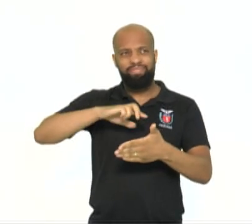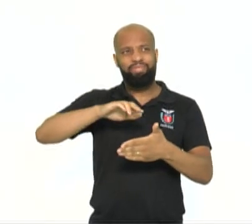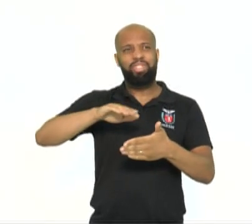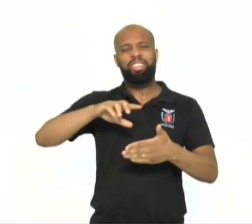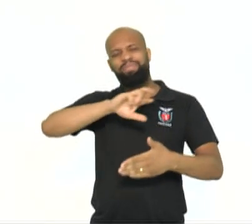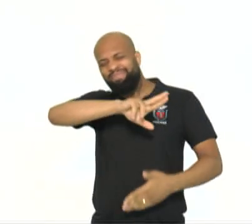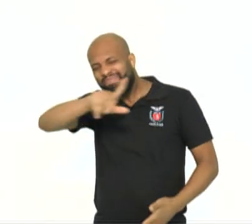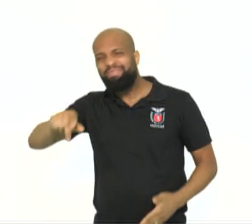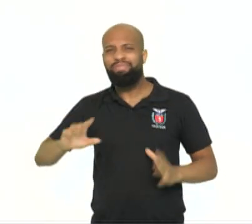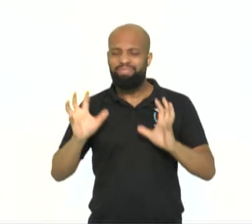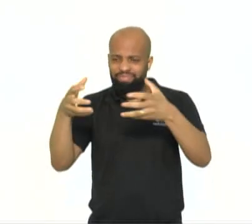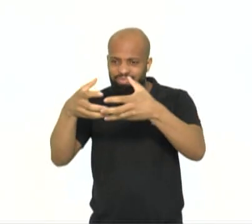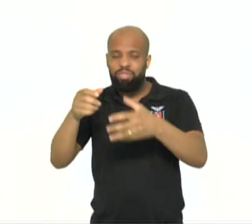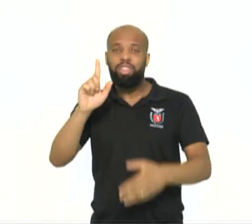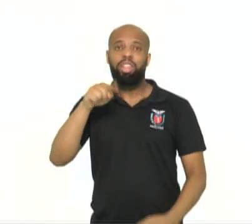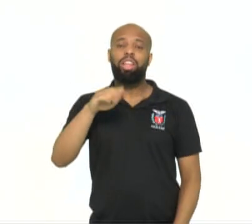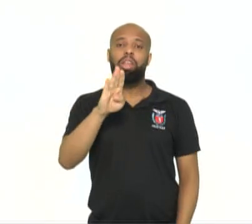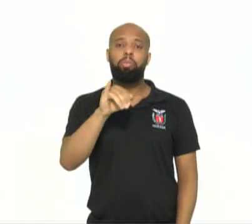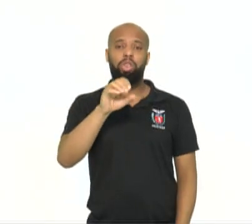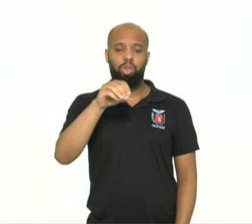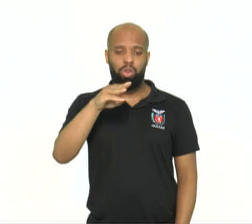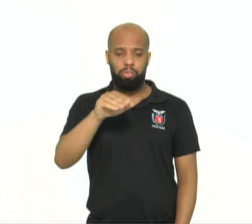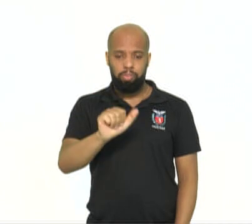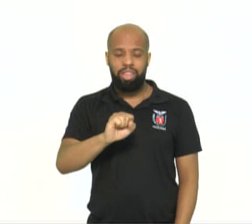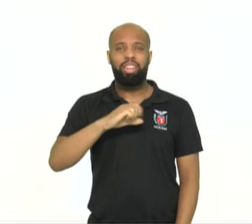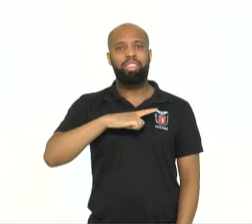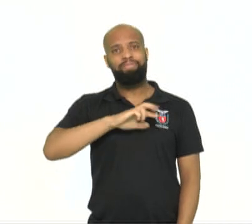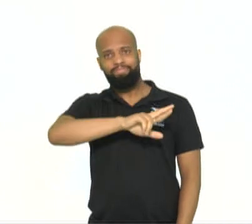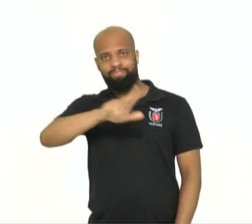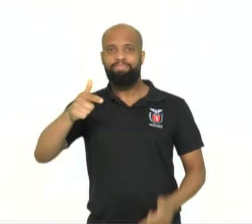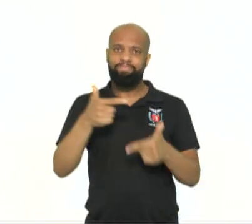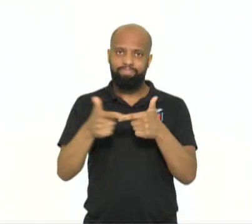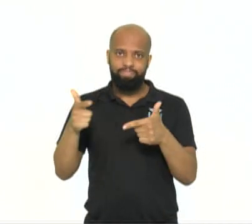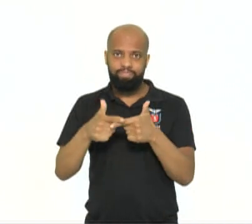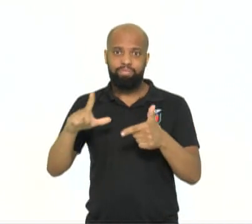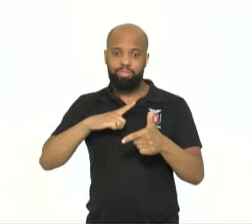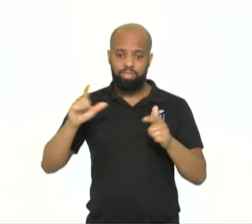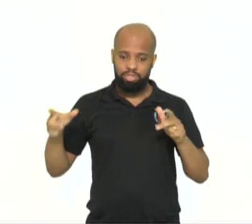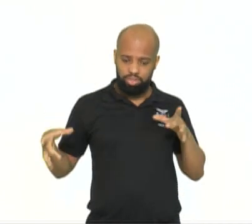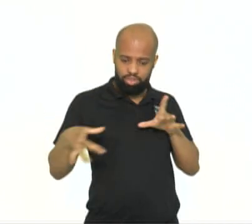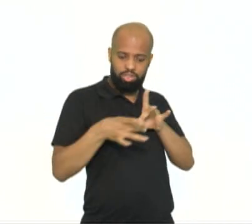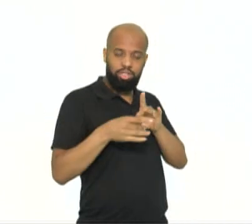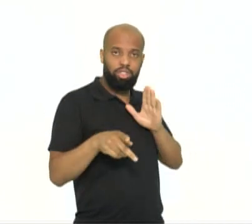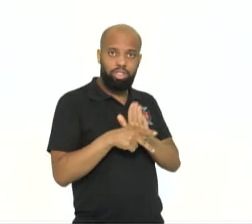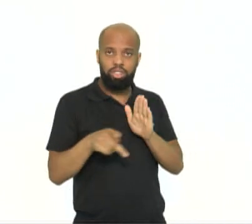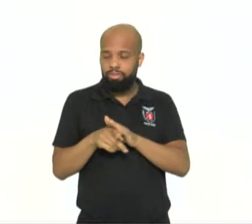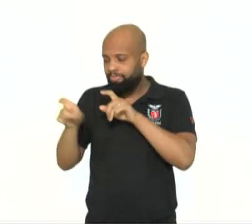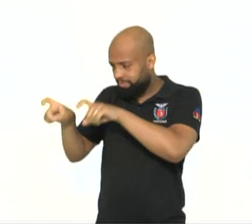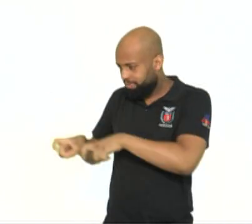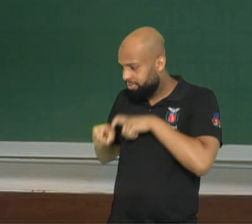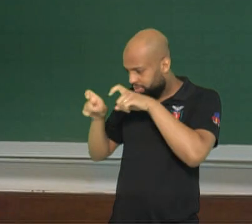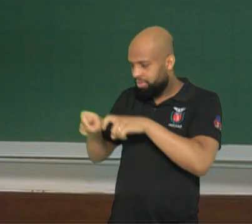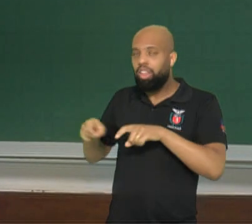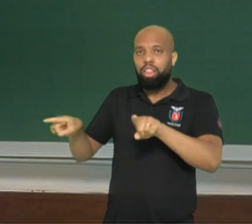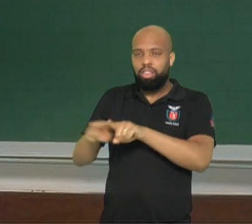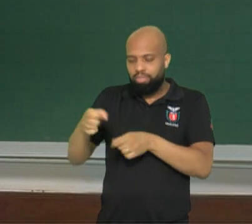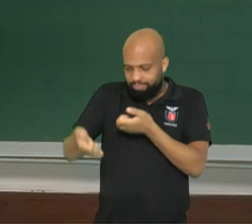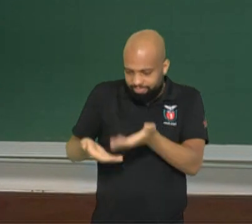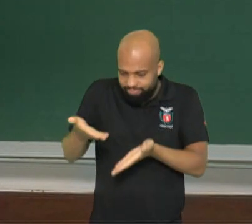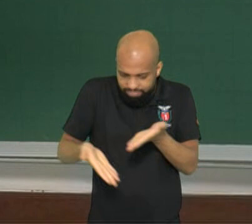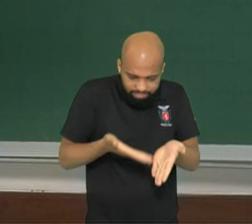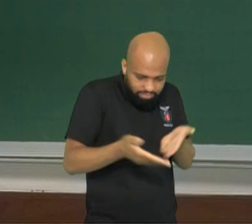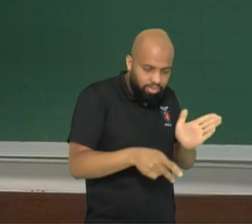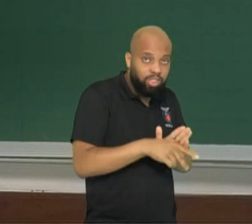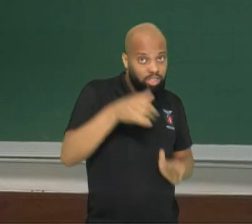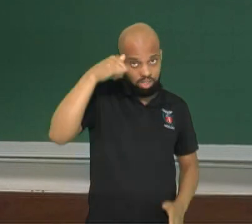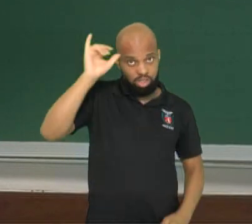por desmatamento, por queimada, por diversos motivos, geralmente associados à agropecuária, ou à mineração, ou até à